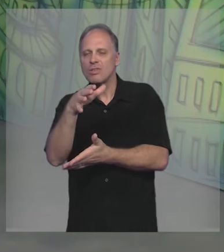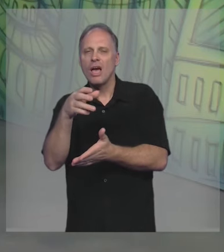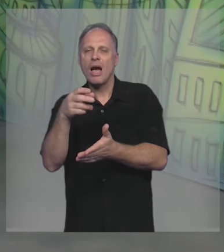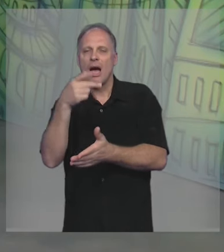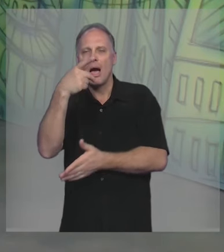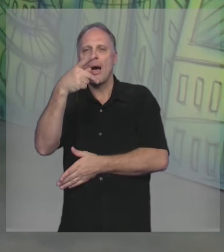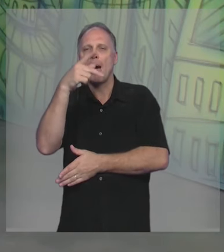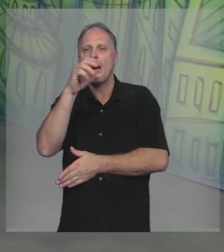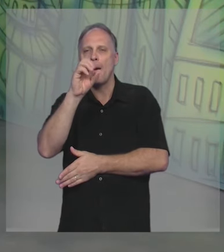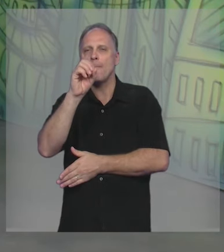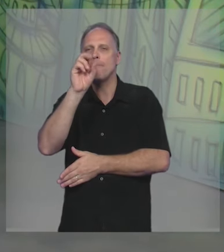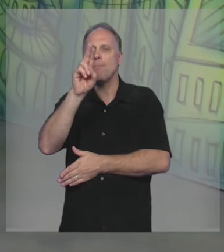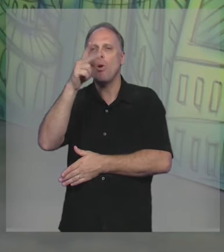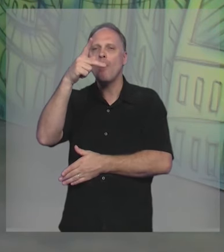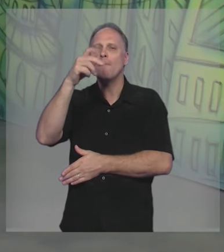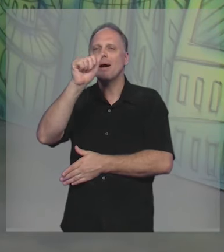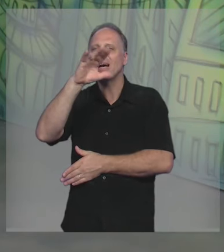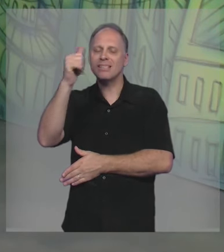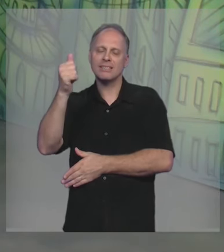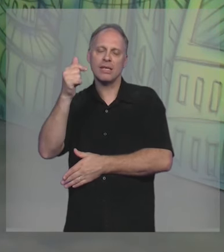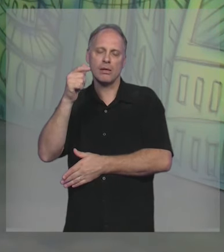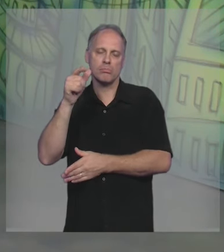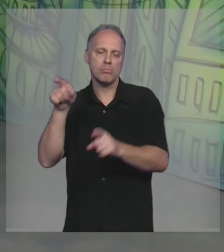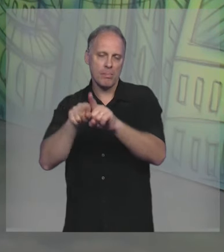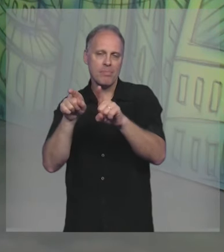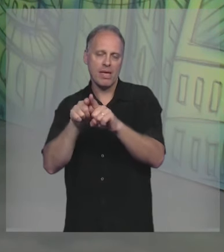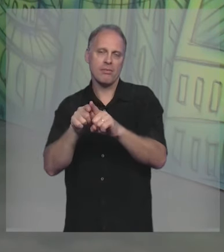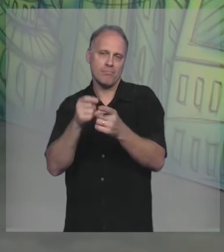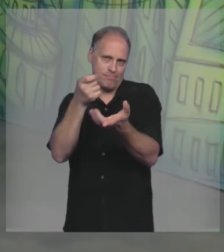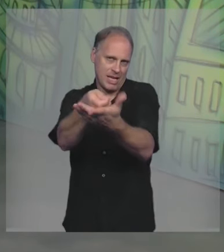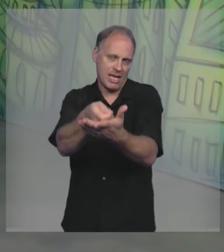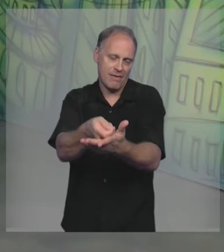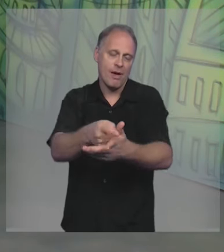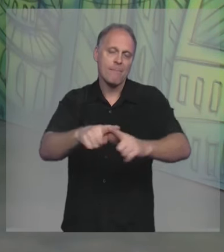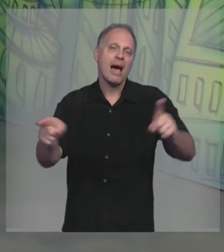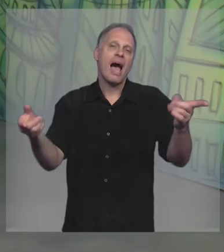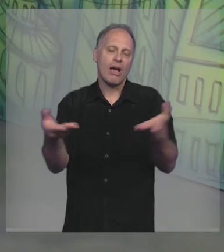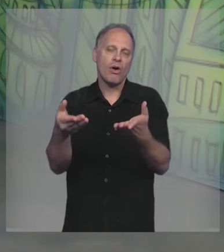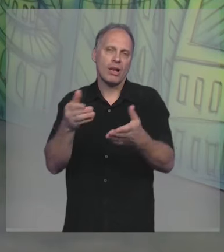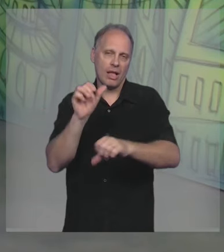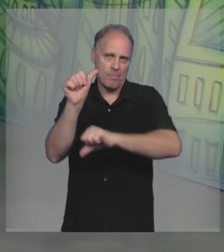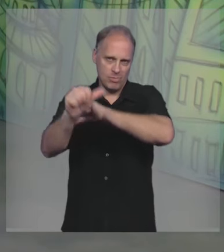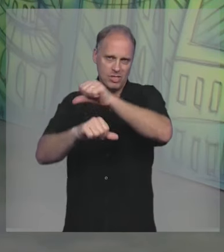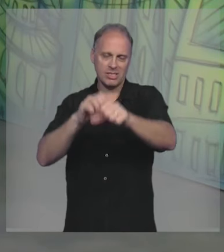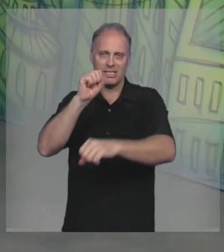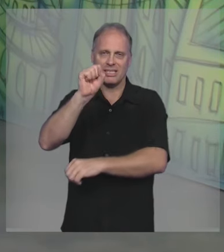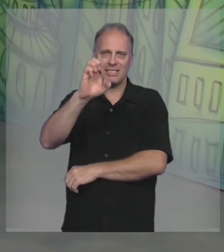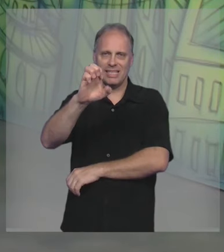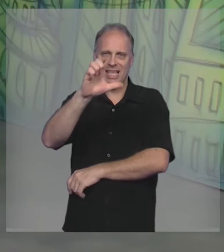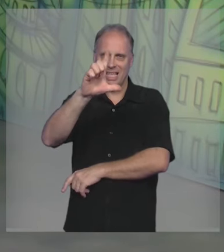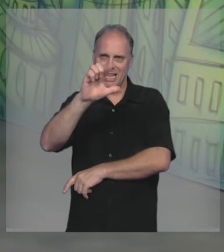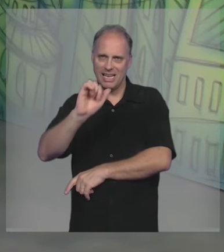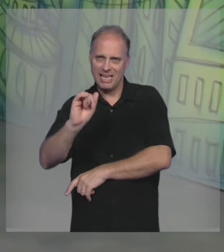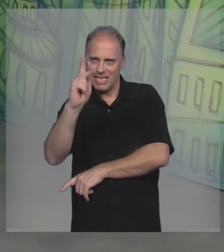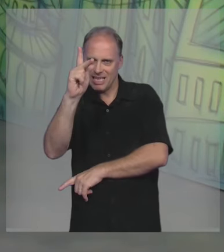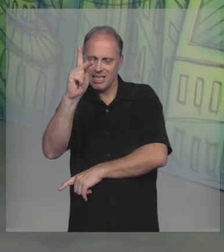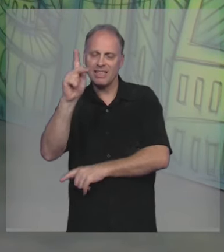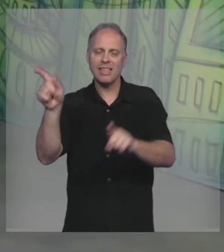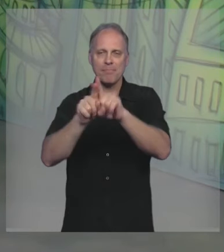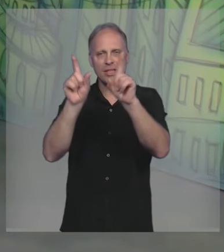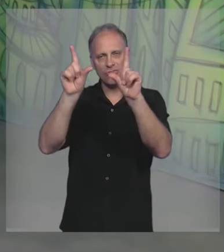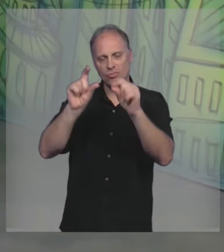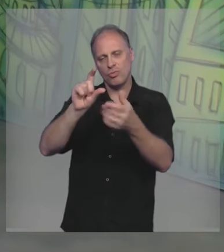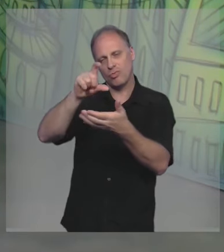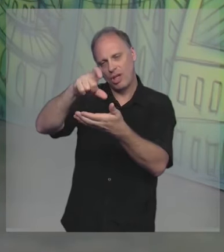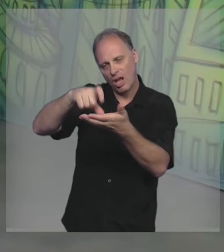que a poupança rendia, né? Agora, também com a alteração da Selic, ela reduz um